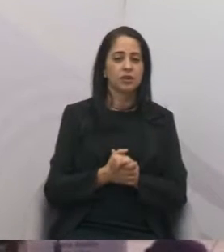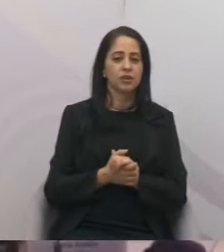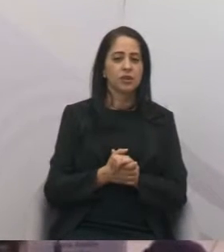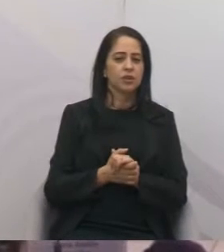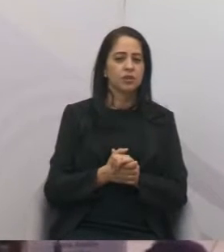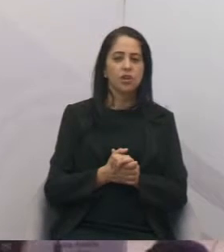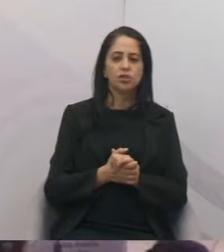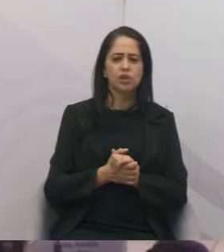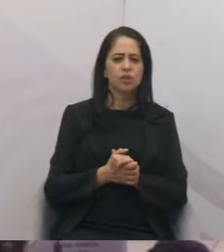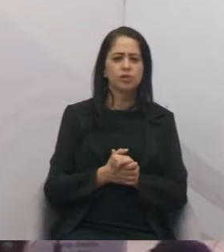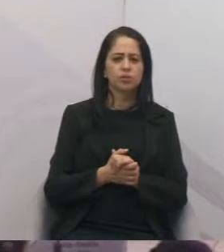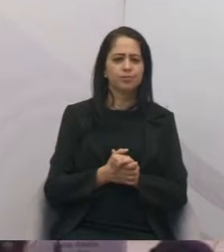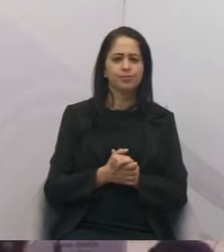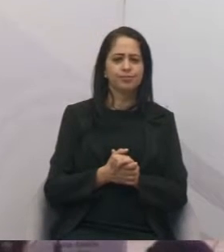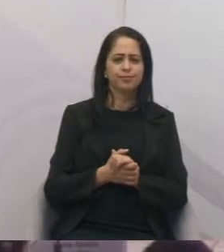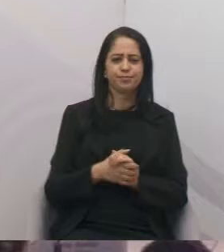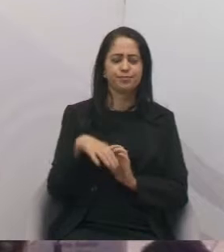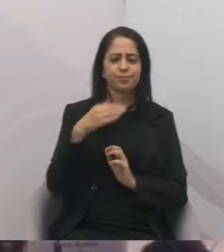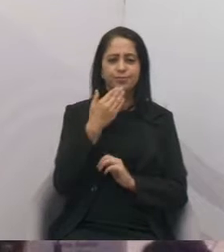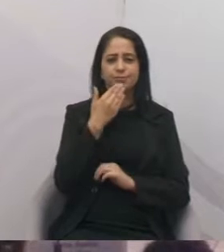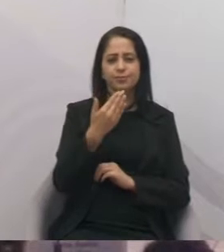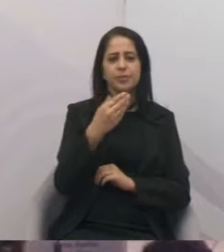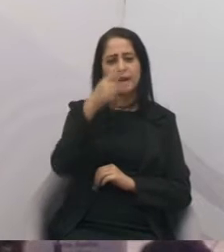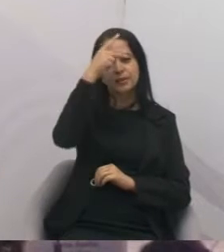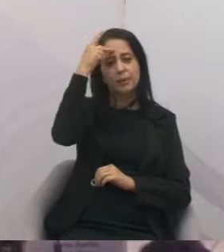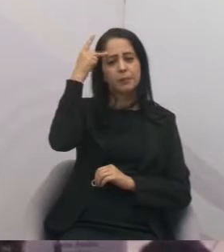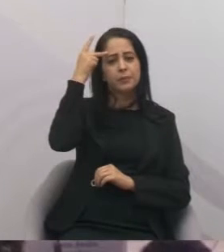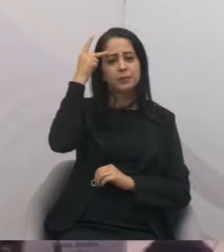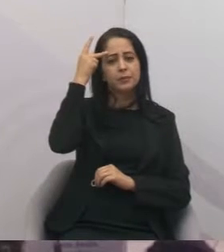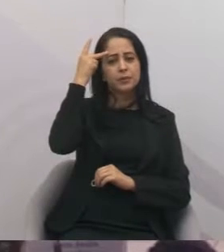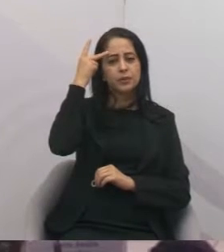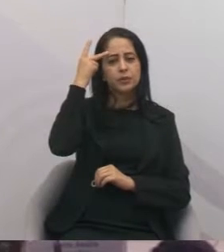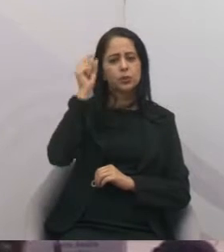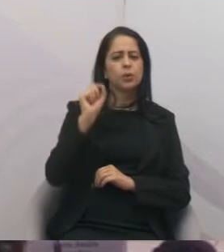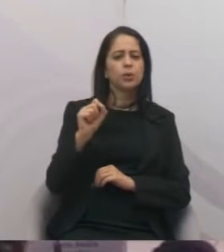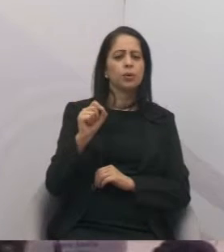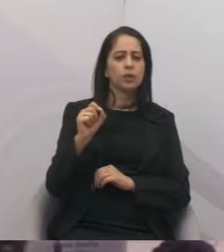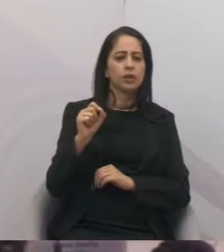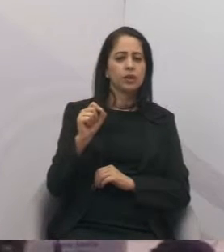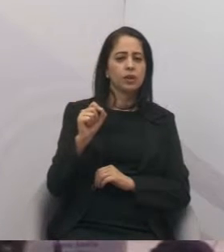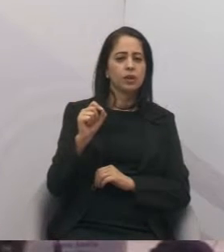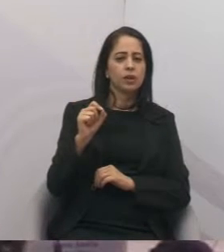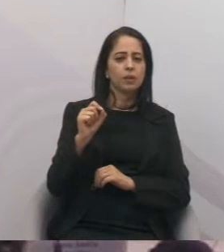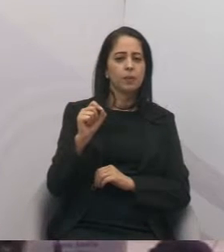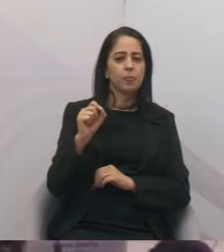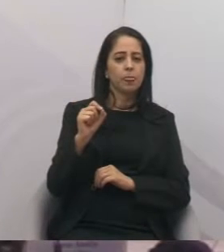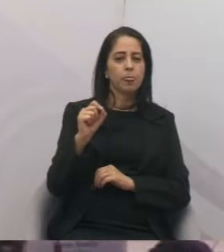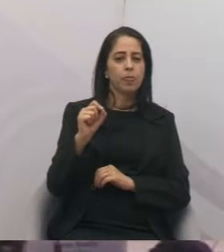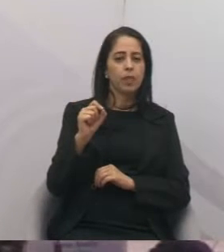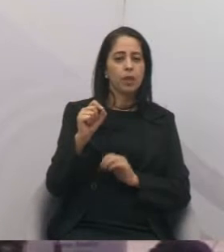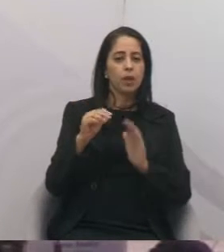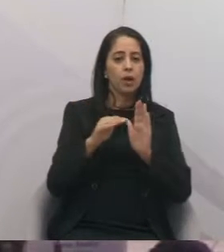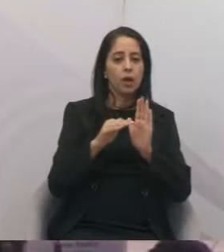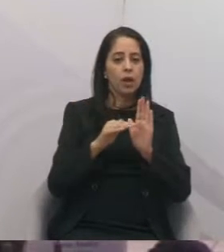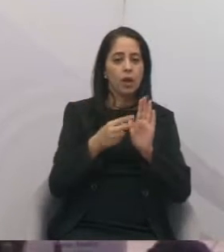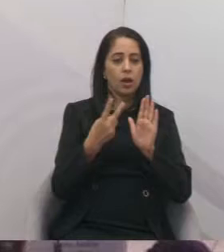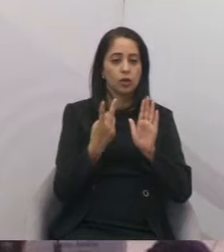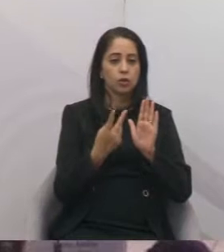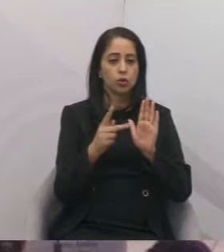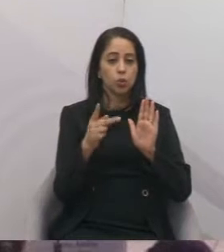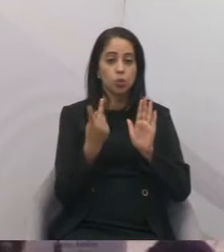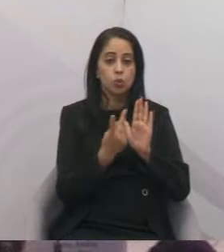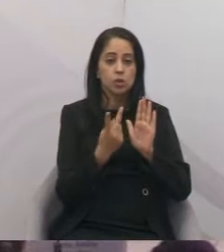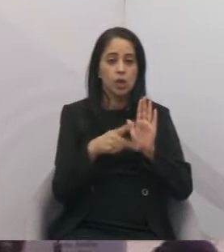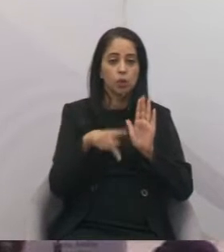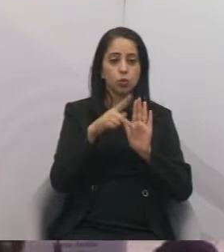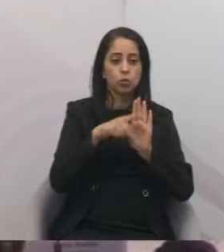de ver aqui com o plenário se há possibilidade, se não há objeção, da gente votar o segundo projeto, aqui até mesmo